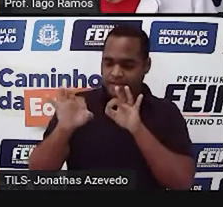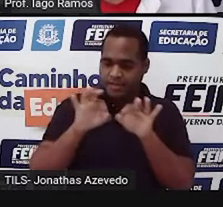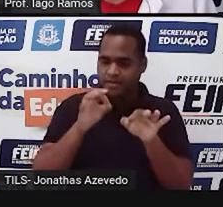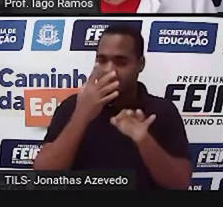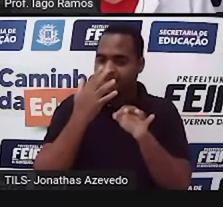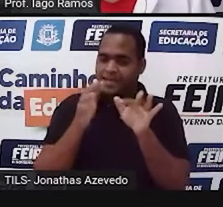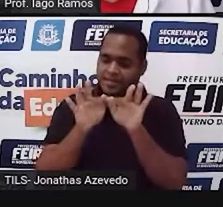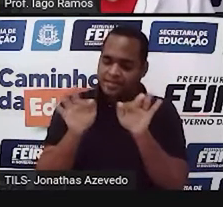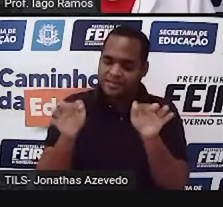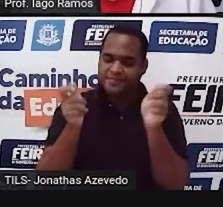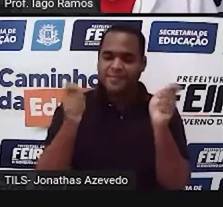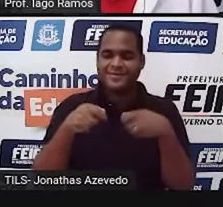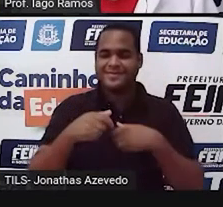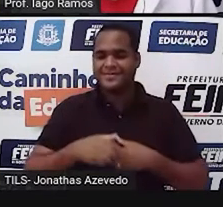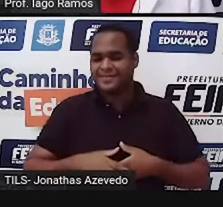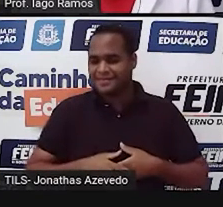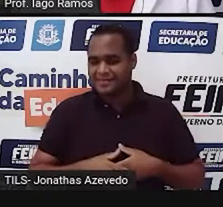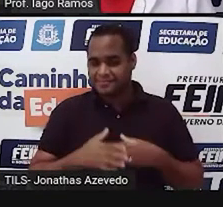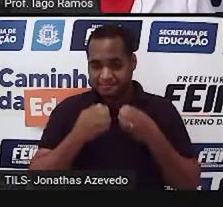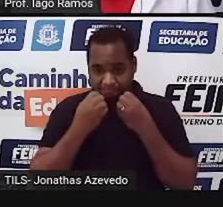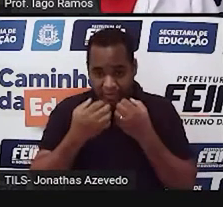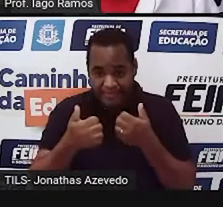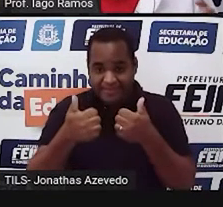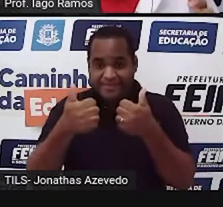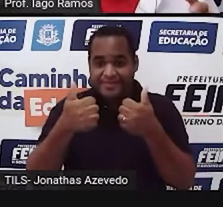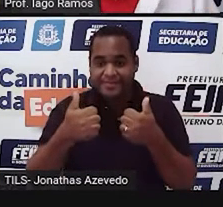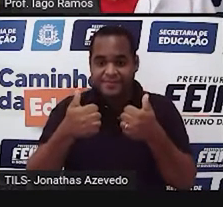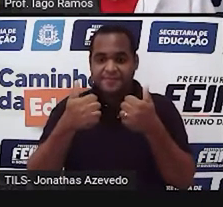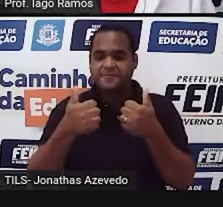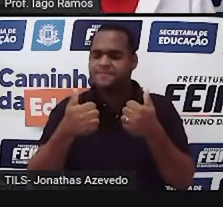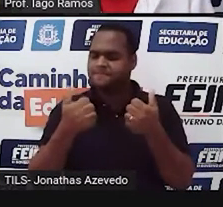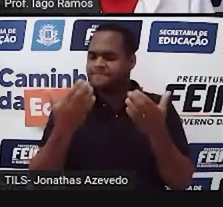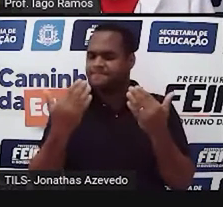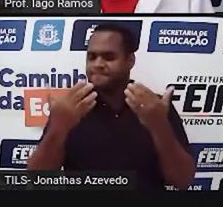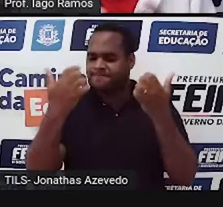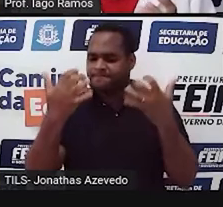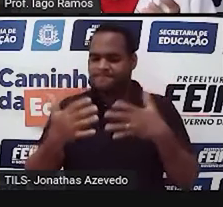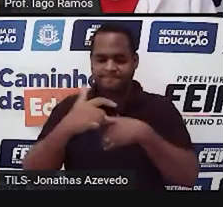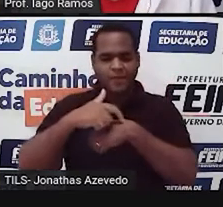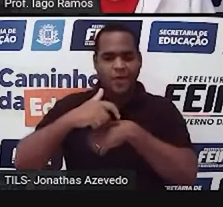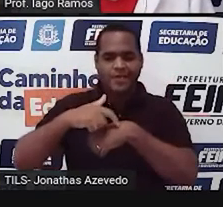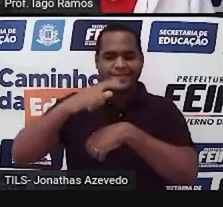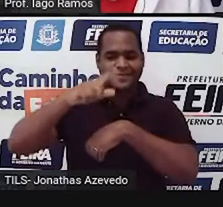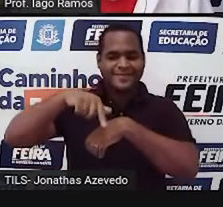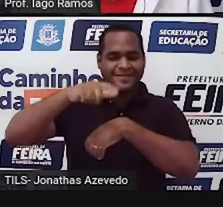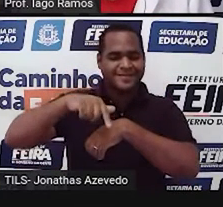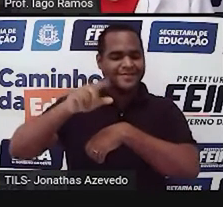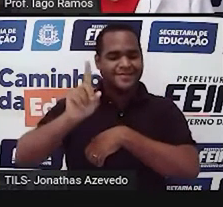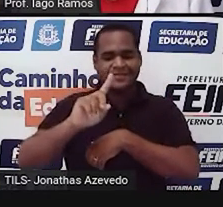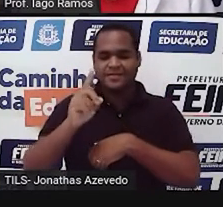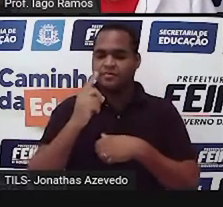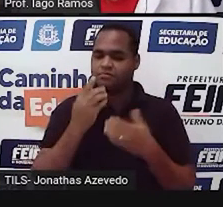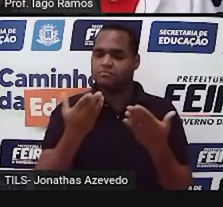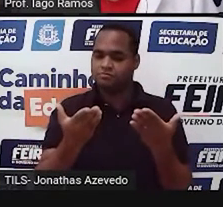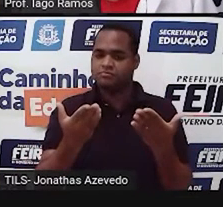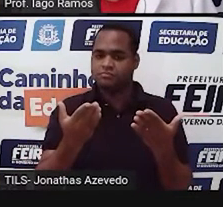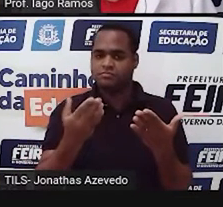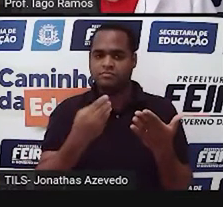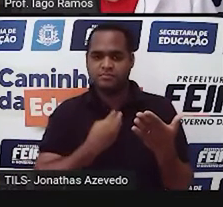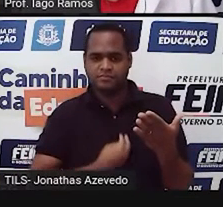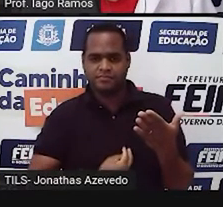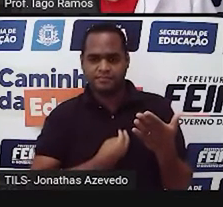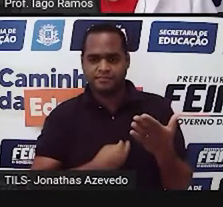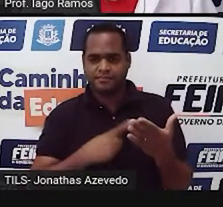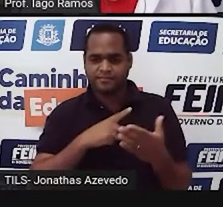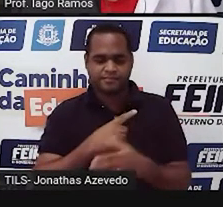o mais simples possível amor beleza então vamos lá né sem perder tempo essa aula é é para você que é